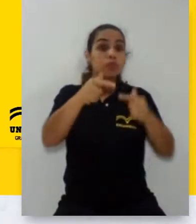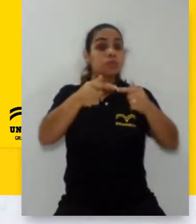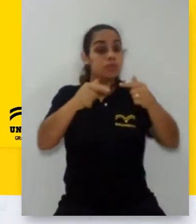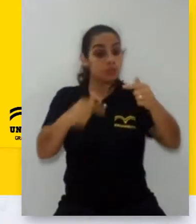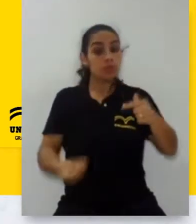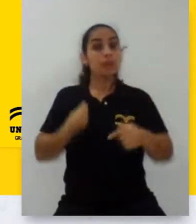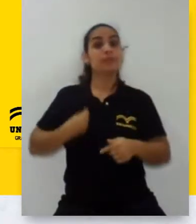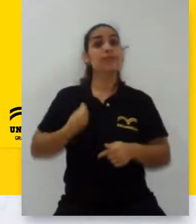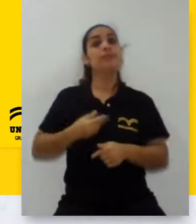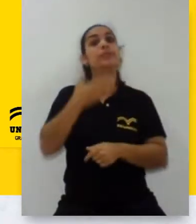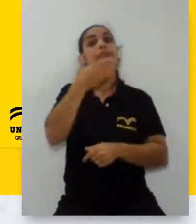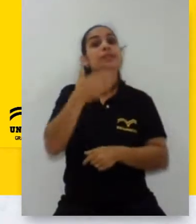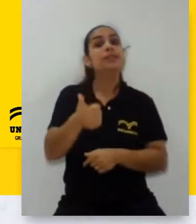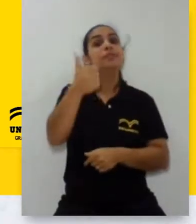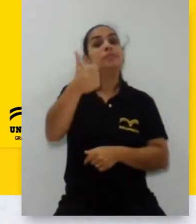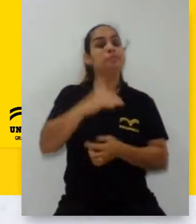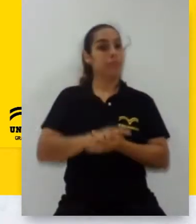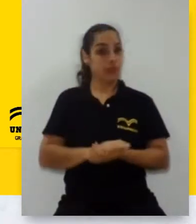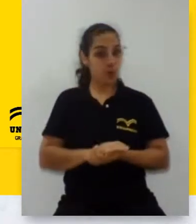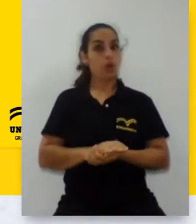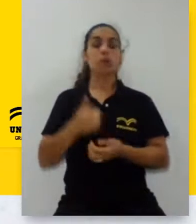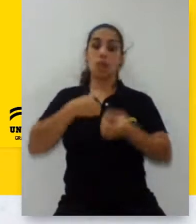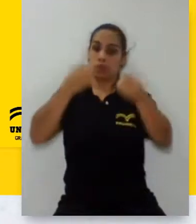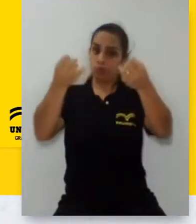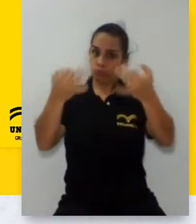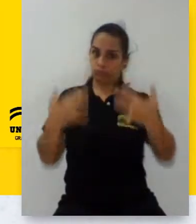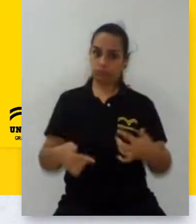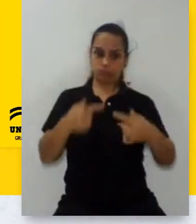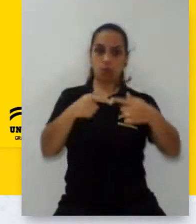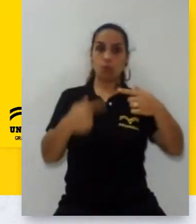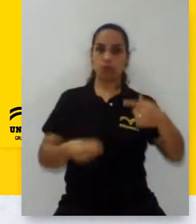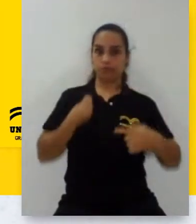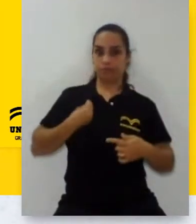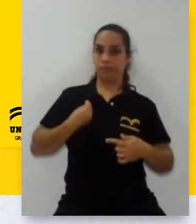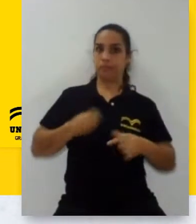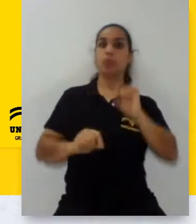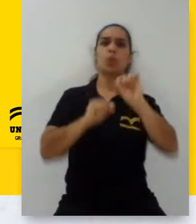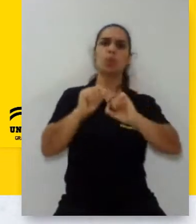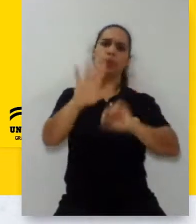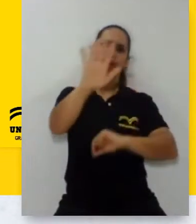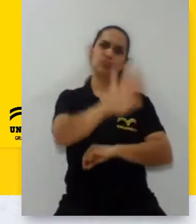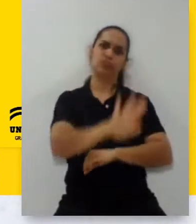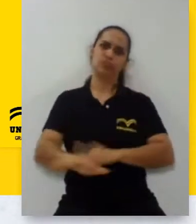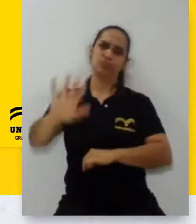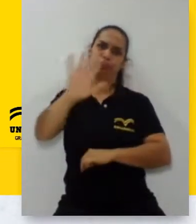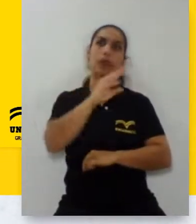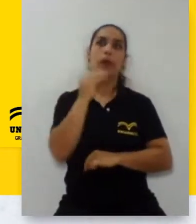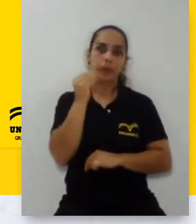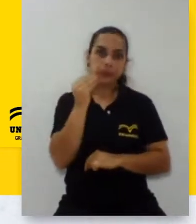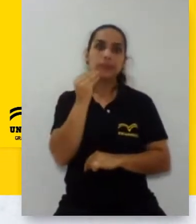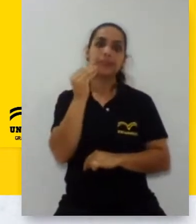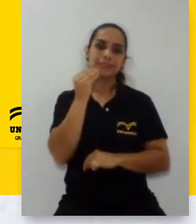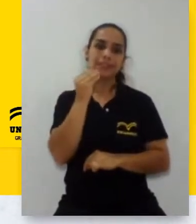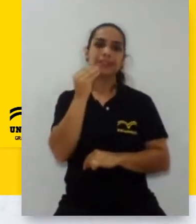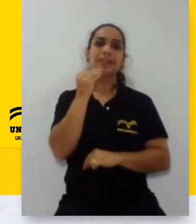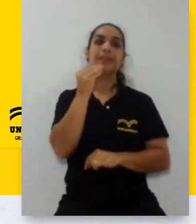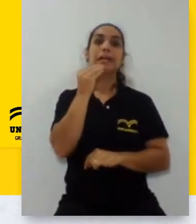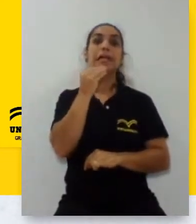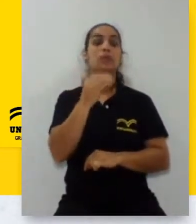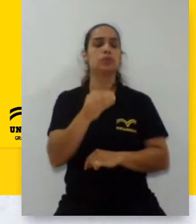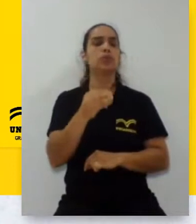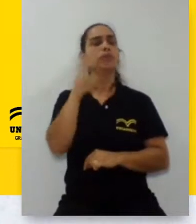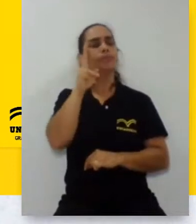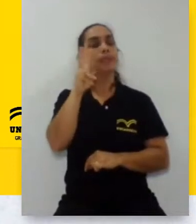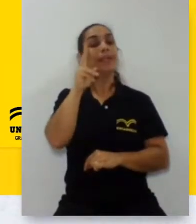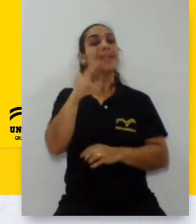qualidade. Quando eu me refiro em qualidade de vida, eu quero dizer de uma maneira global, nosso organismo com maneira global. Como eu coloquei o exemplo para vocês lá